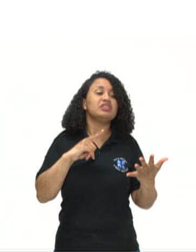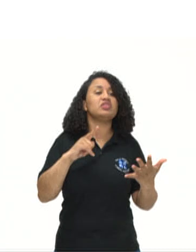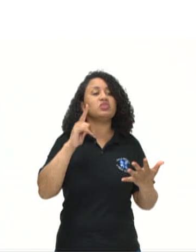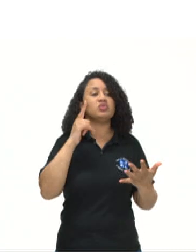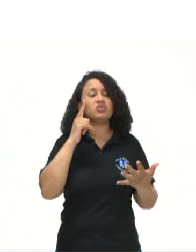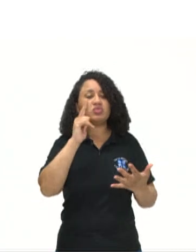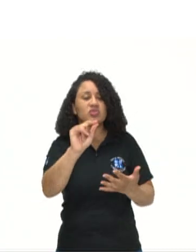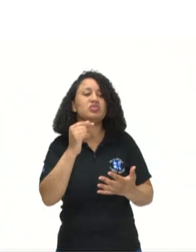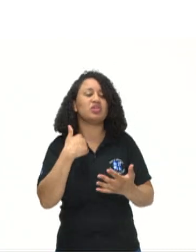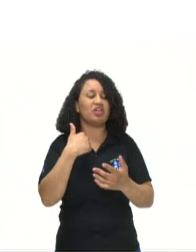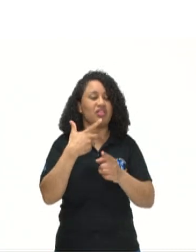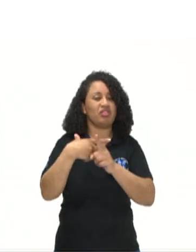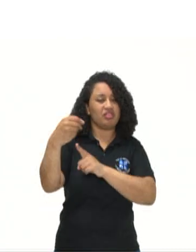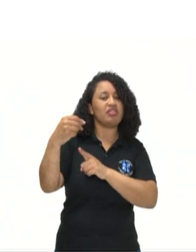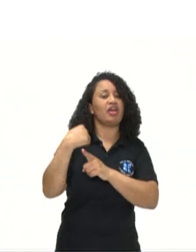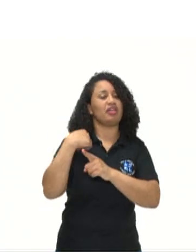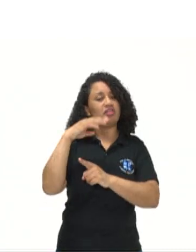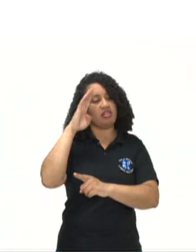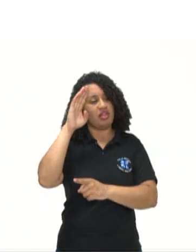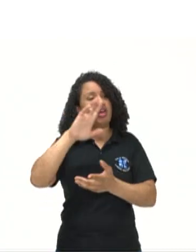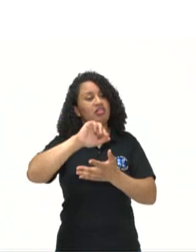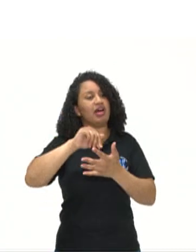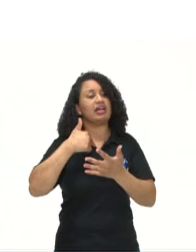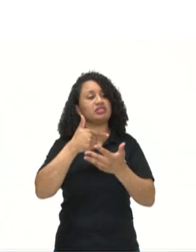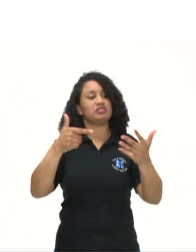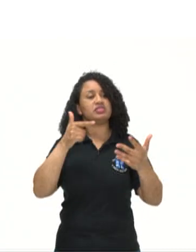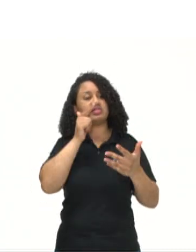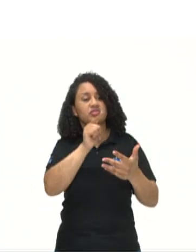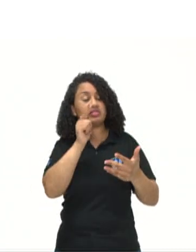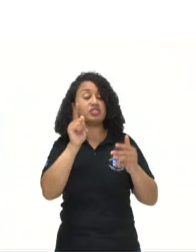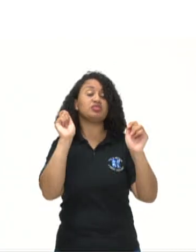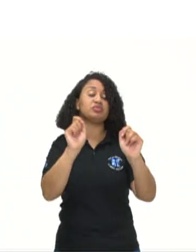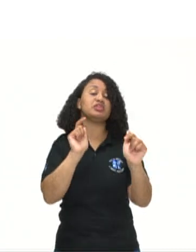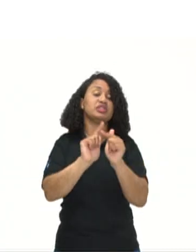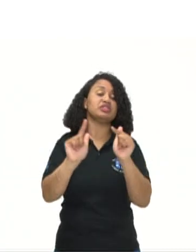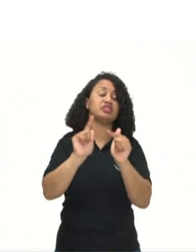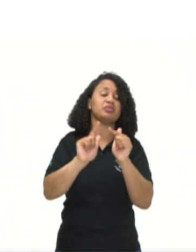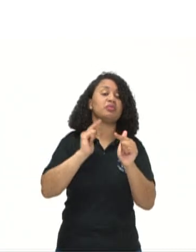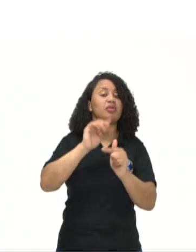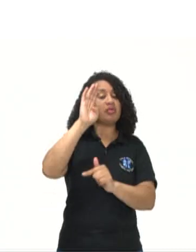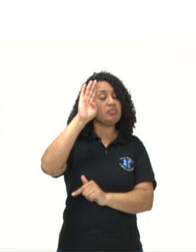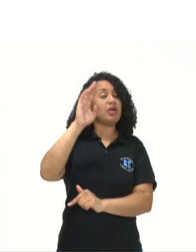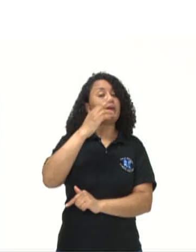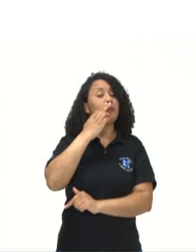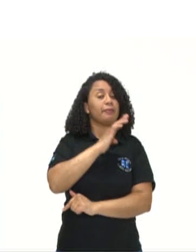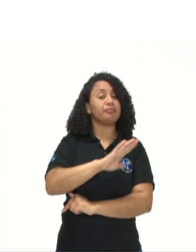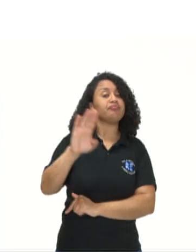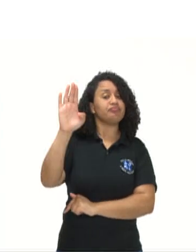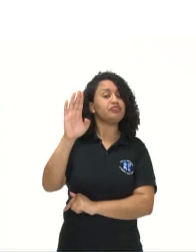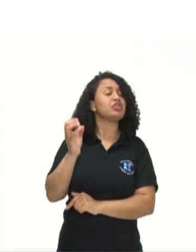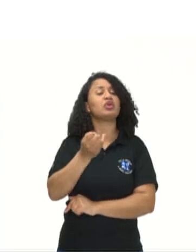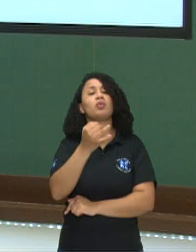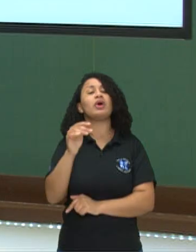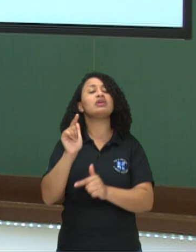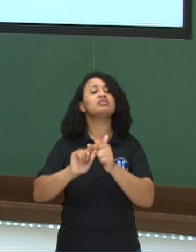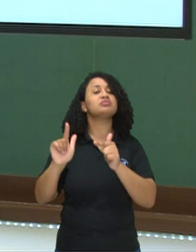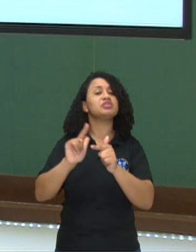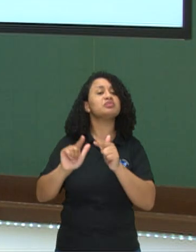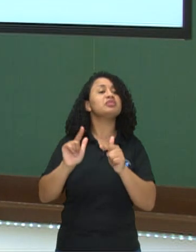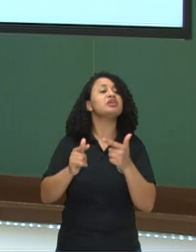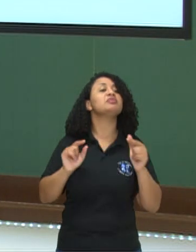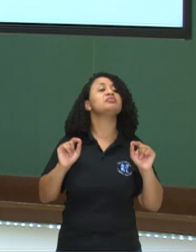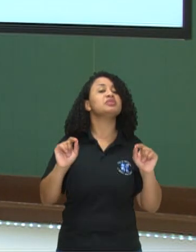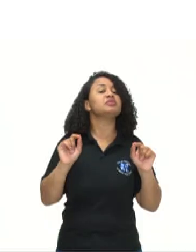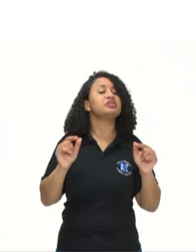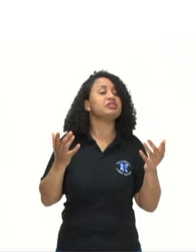sucesso militar, essas várias conquistas poderiam gerar problemas para o exército nazista. Que problemas poderiam ser